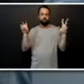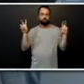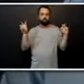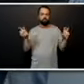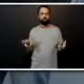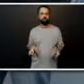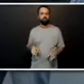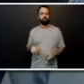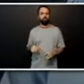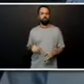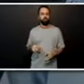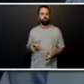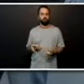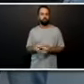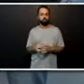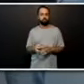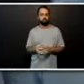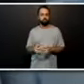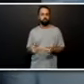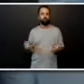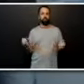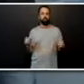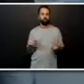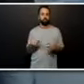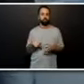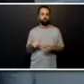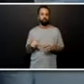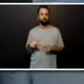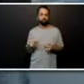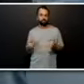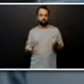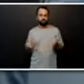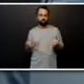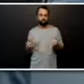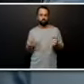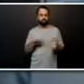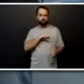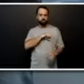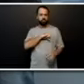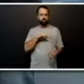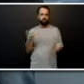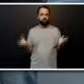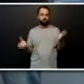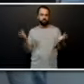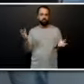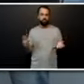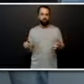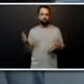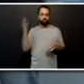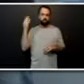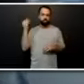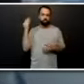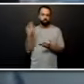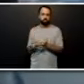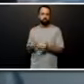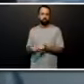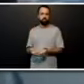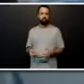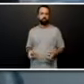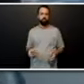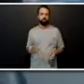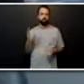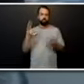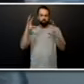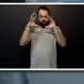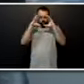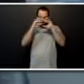conjunto dos números inteiros relativos. Na última aula,